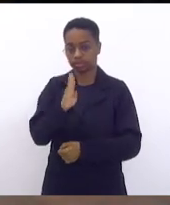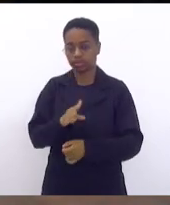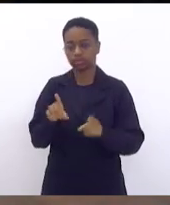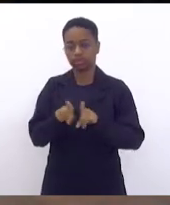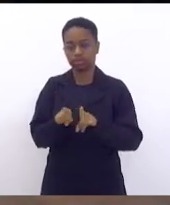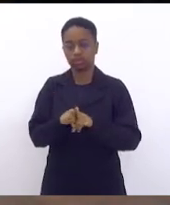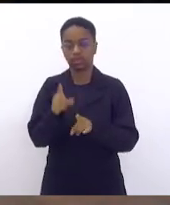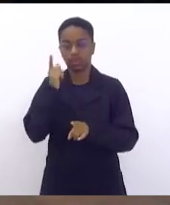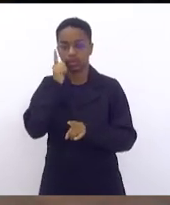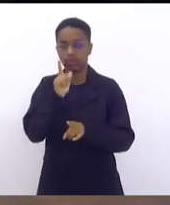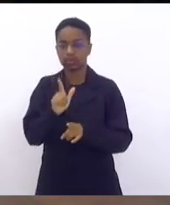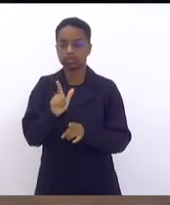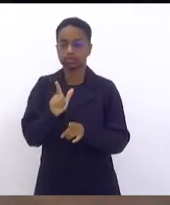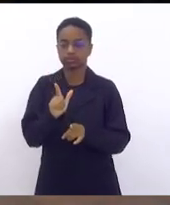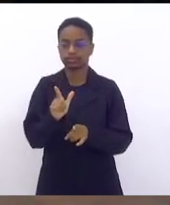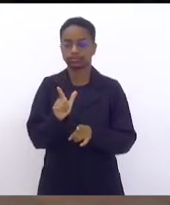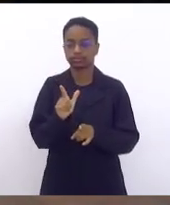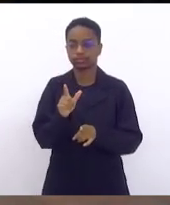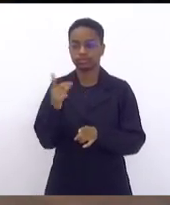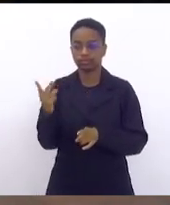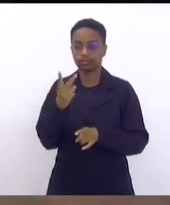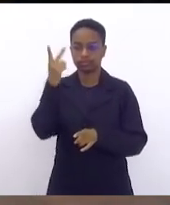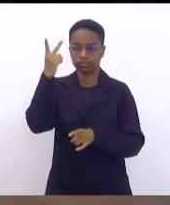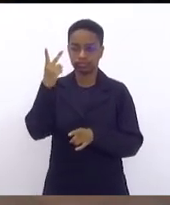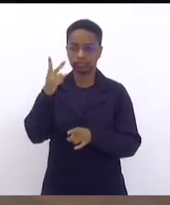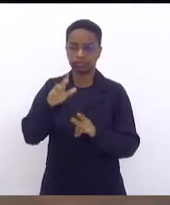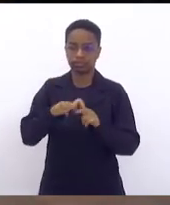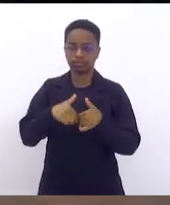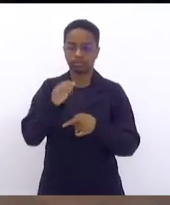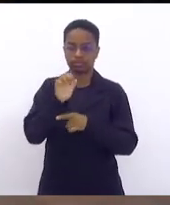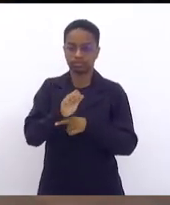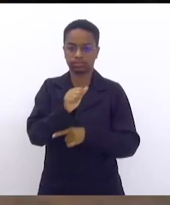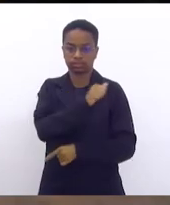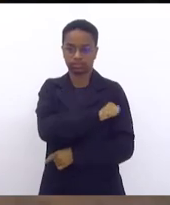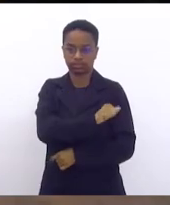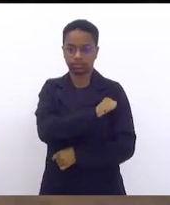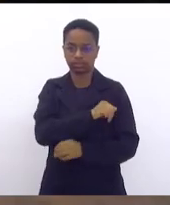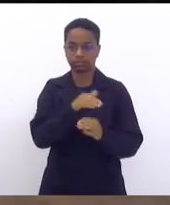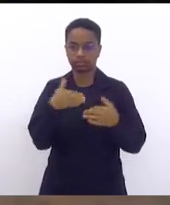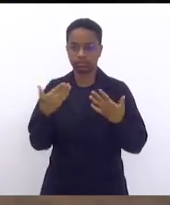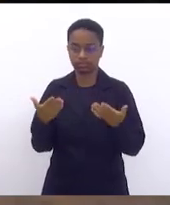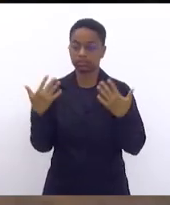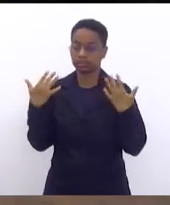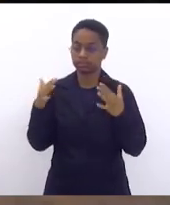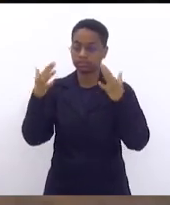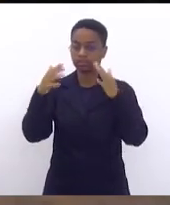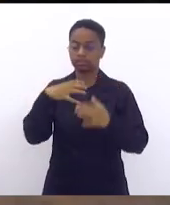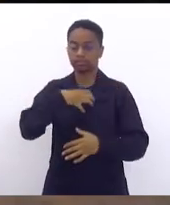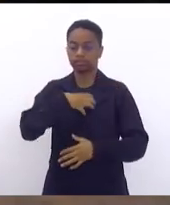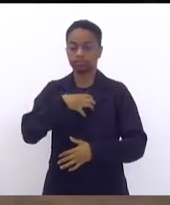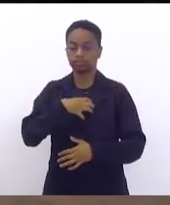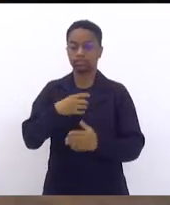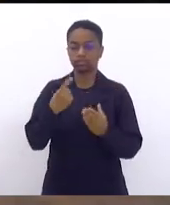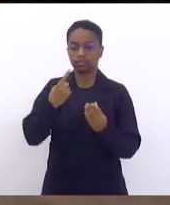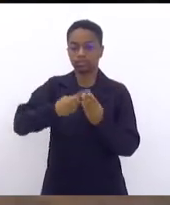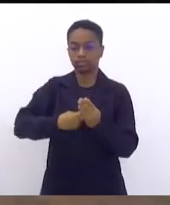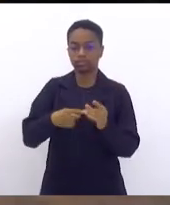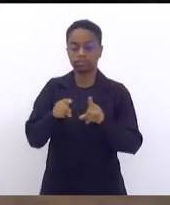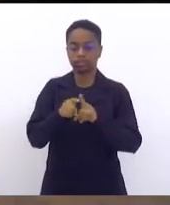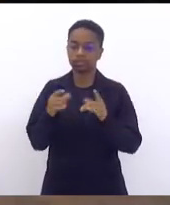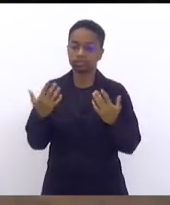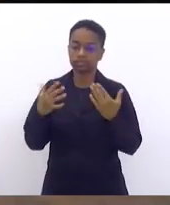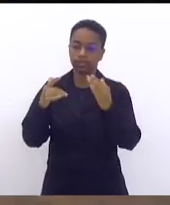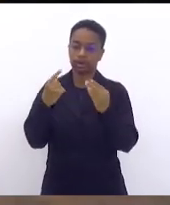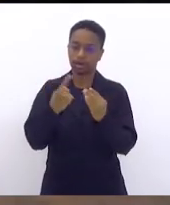possam ser aí valorizados pelo Estado do Rio de Janeiro. Então, viva as baianas do acarajé, viva o